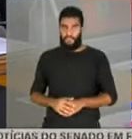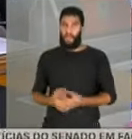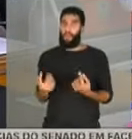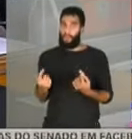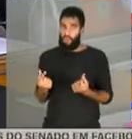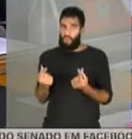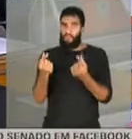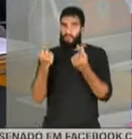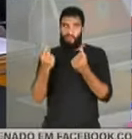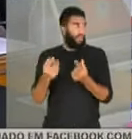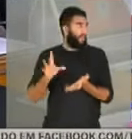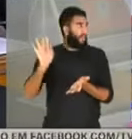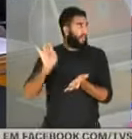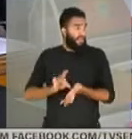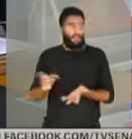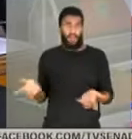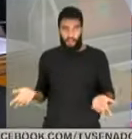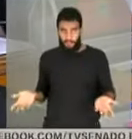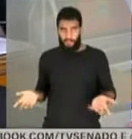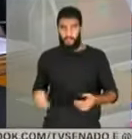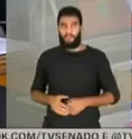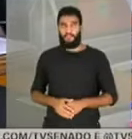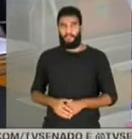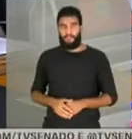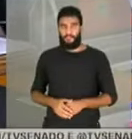dinheiro. Isso é verdade?